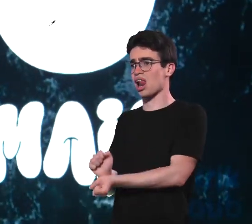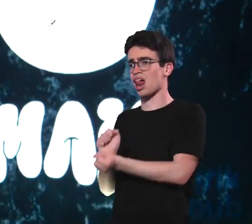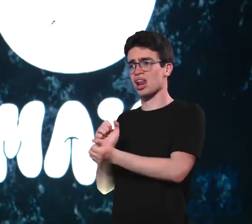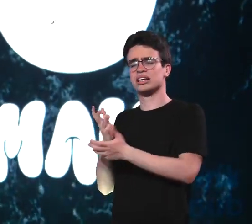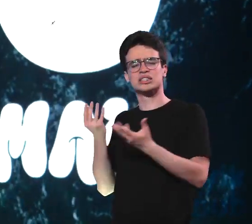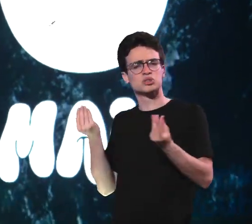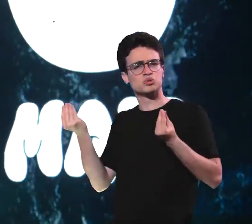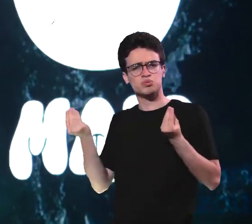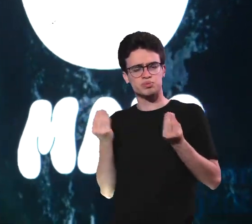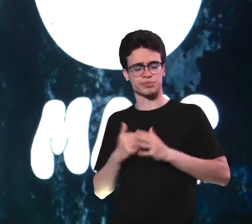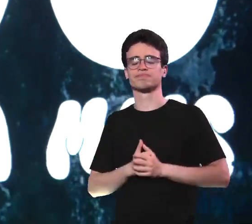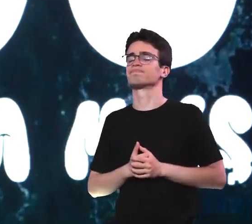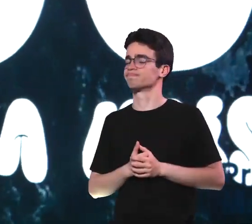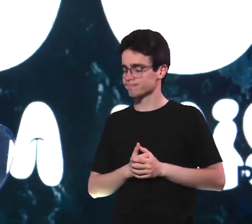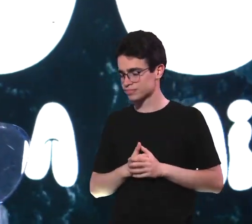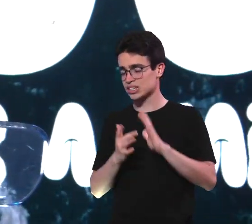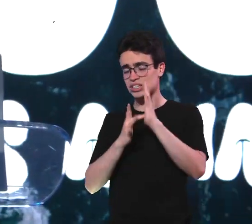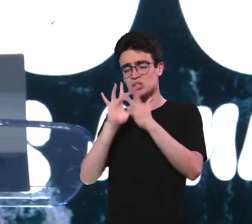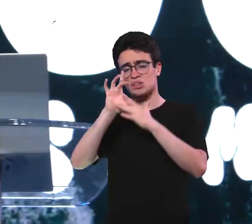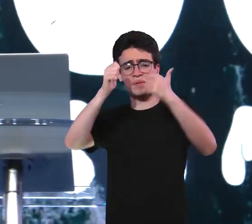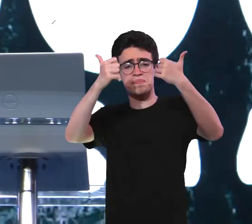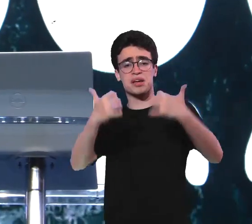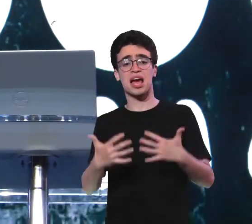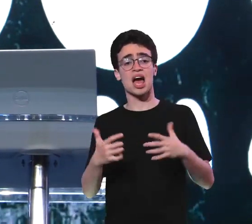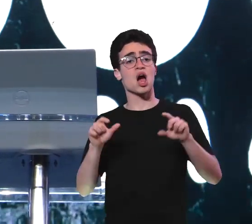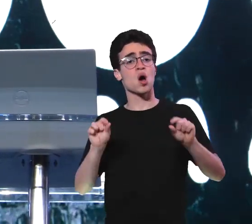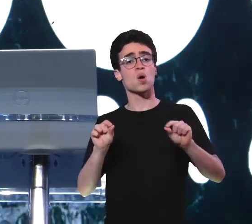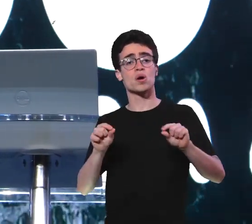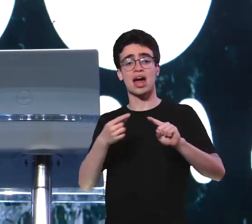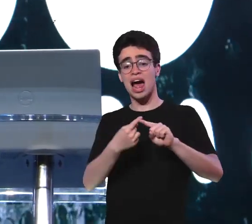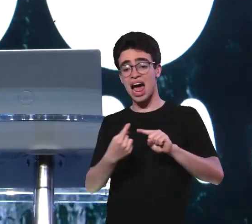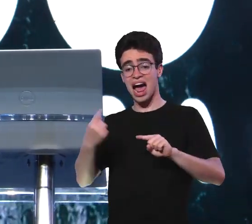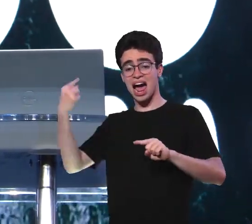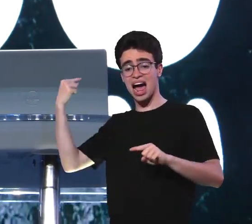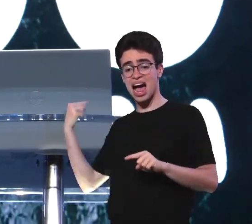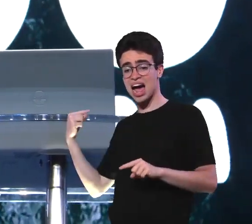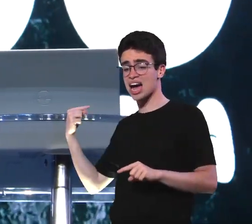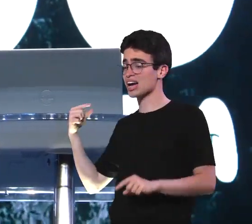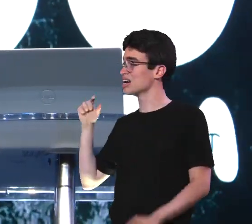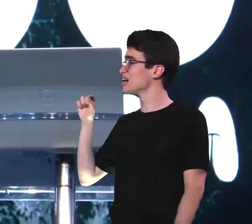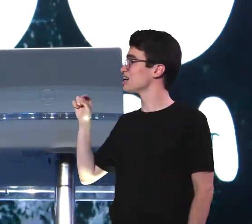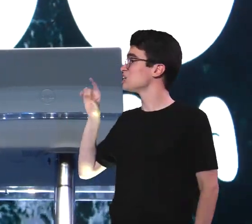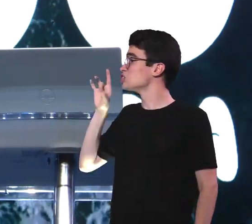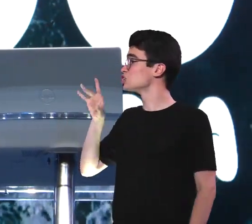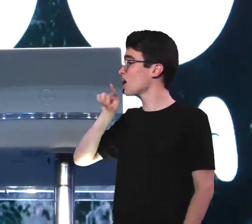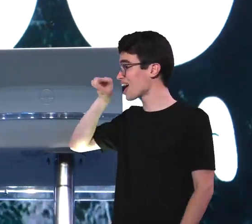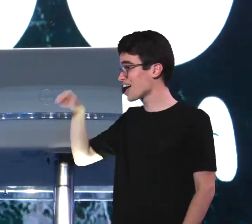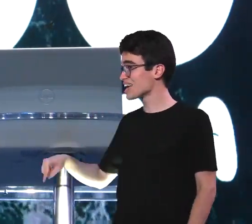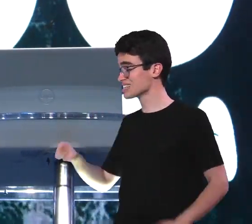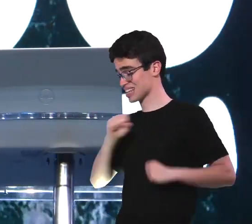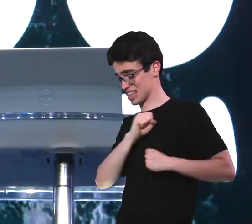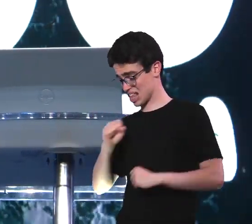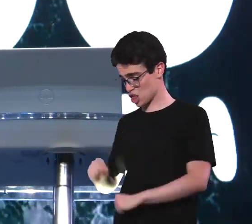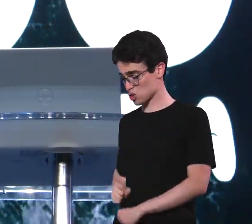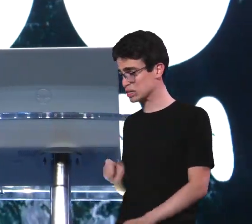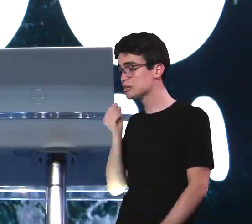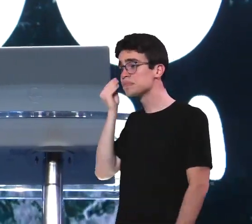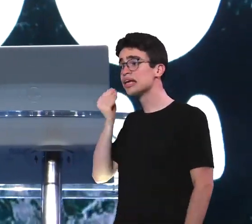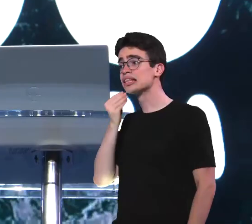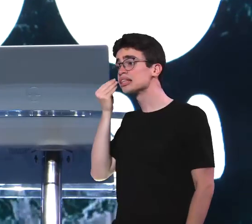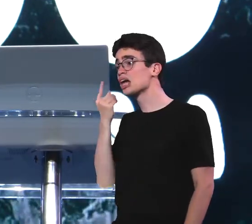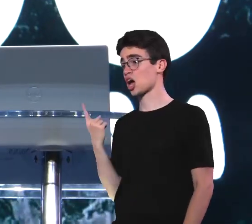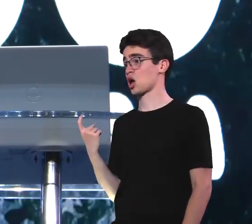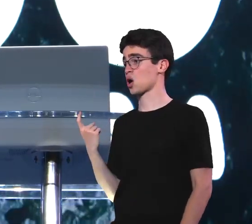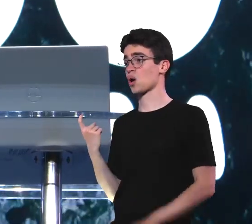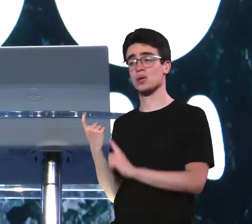estava querendo dizer que aquilo que antes, a presença que antes só os sacerdotes tinham acesso,